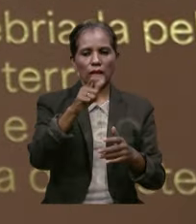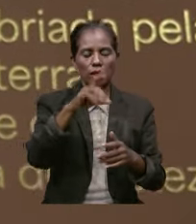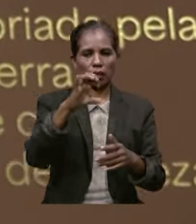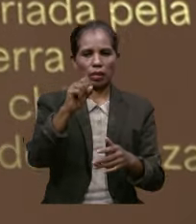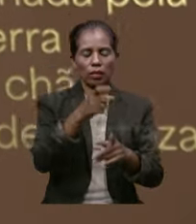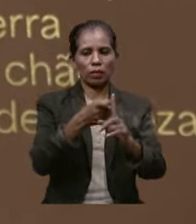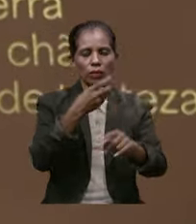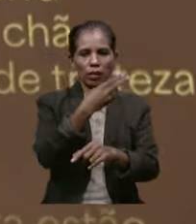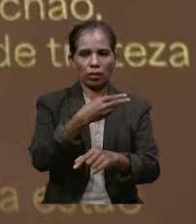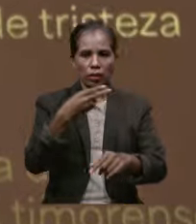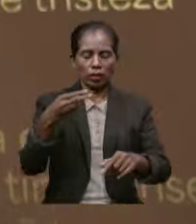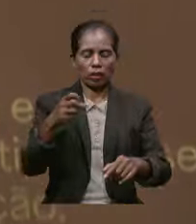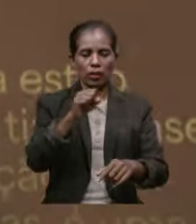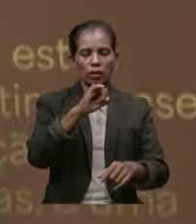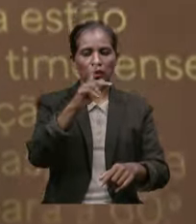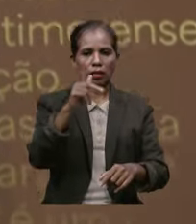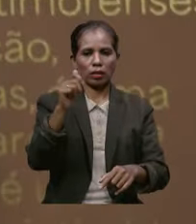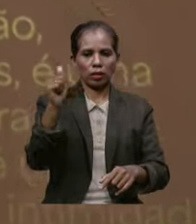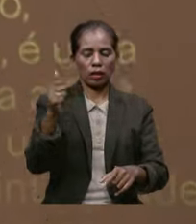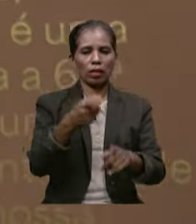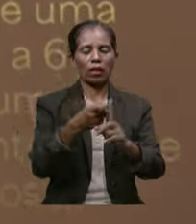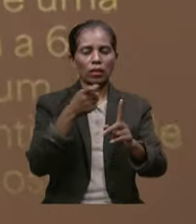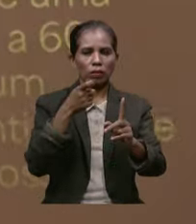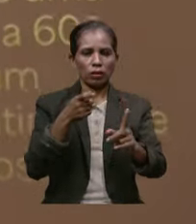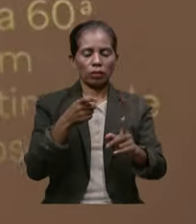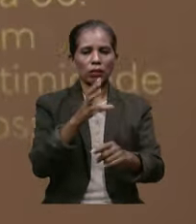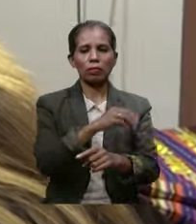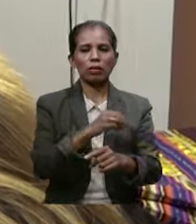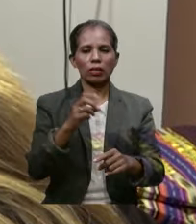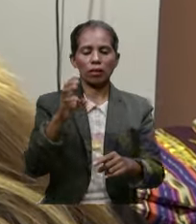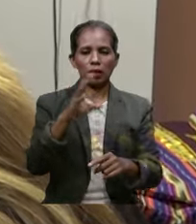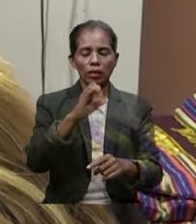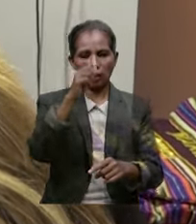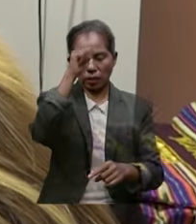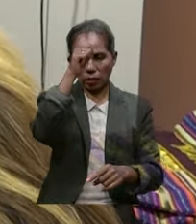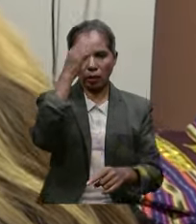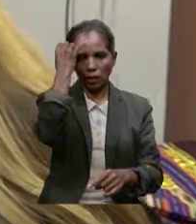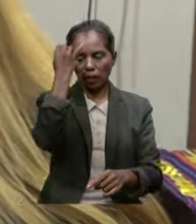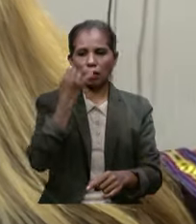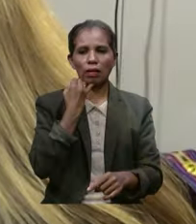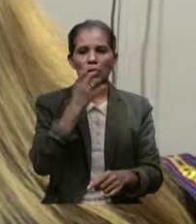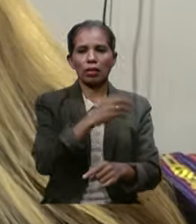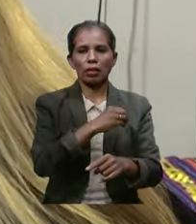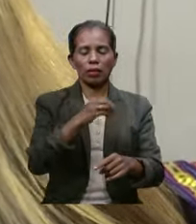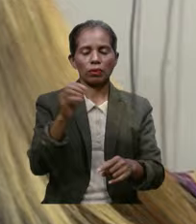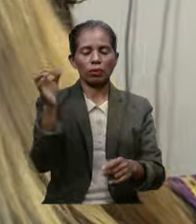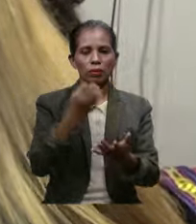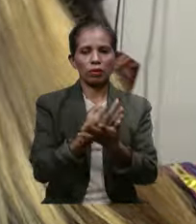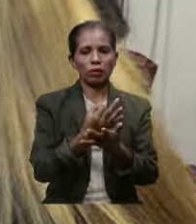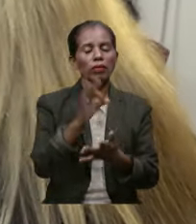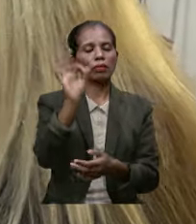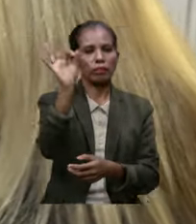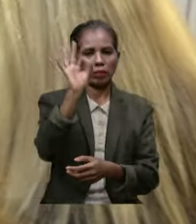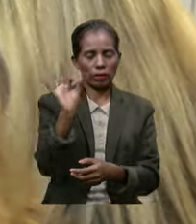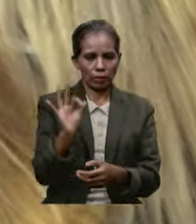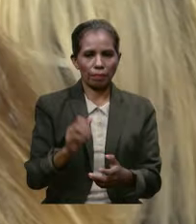os Indonésia, Sika Okeke Angulo, os Nigéria, Helena Kripa, os Itália, no Maria Inês Rodrigues, os França. Manang na